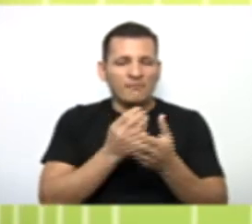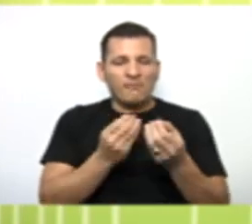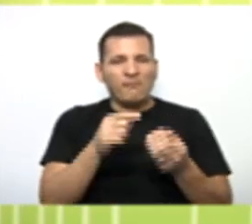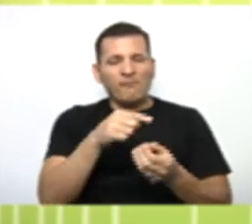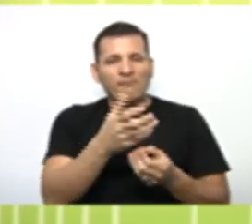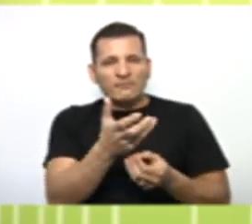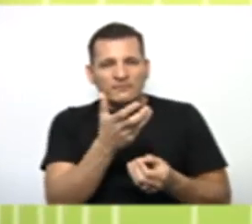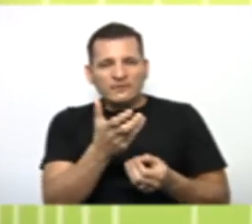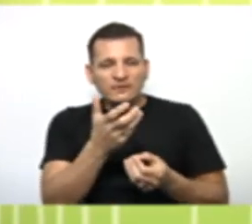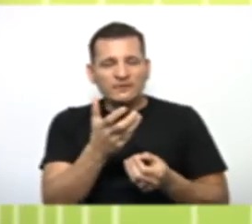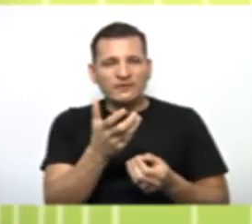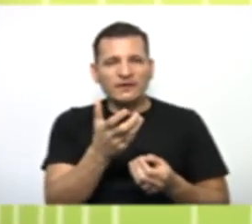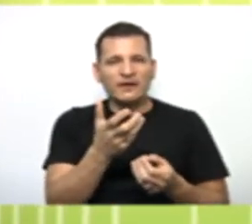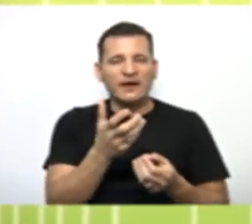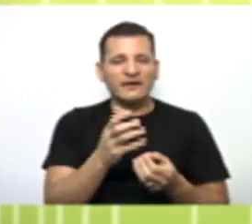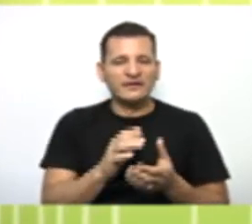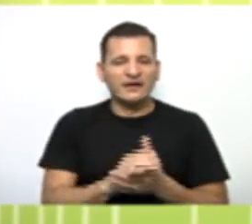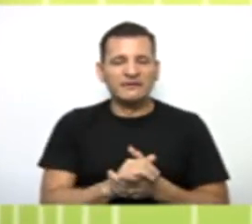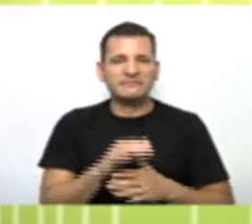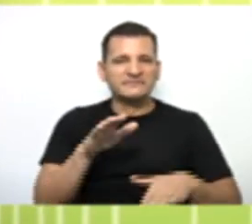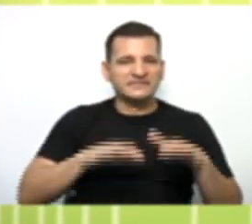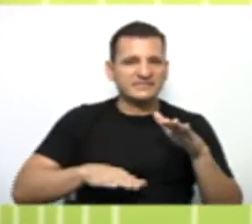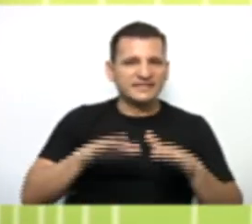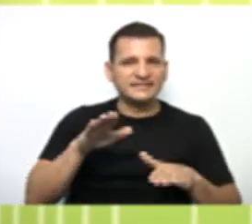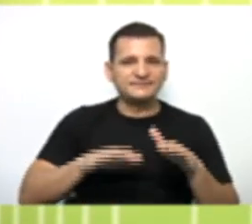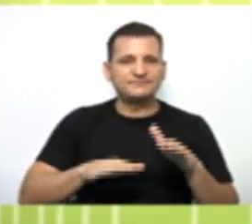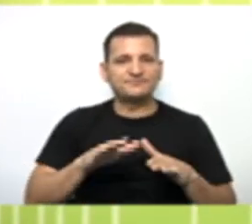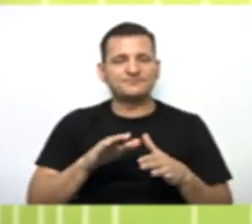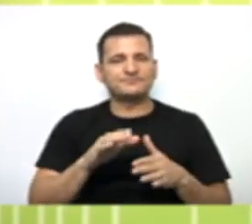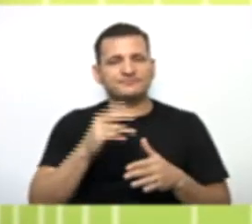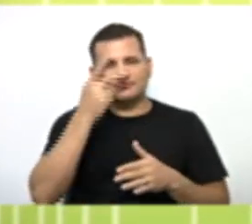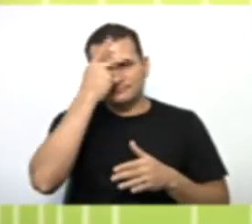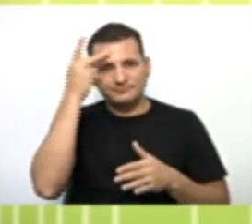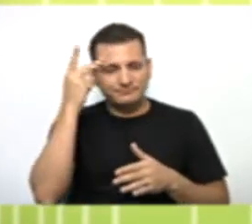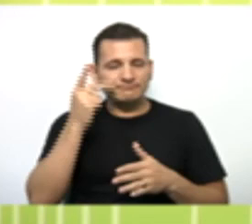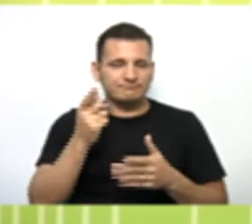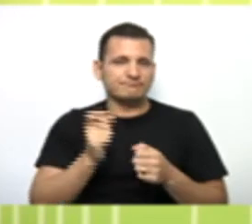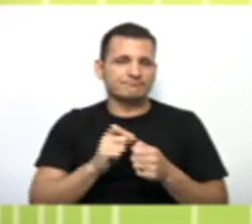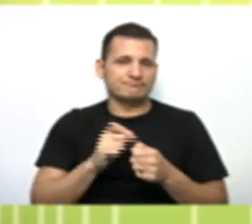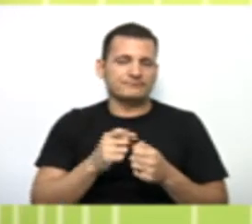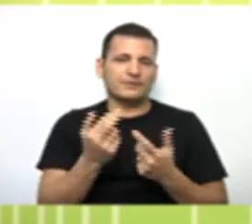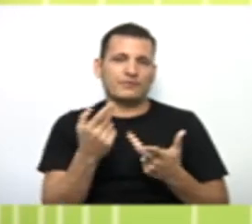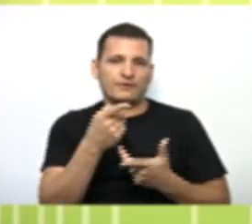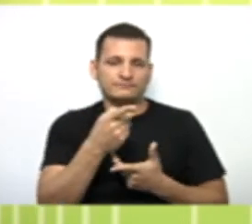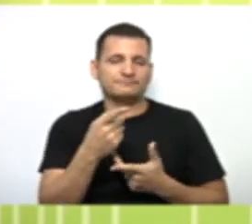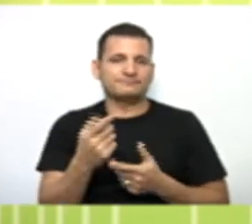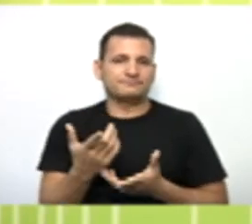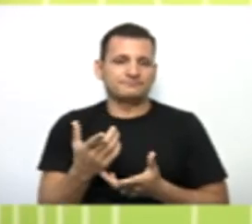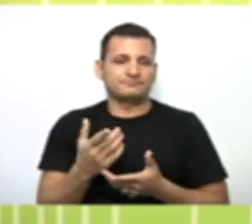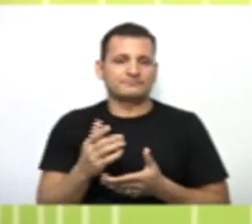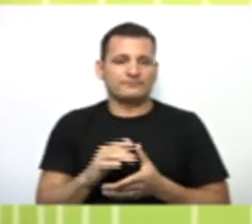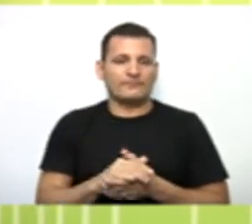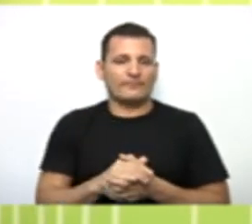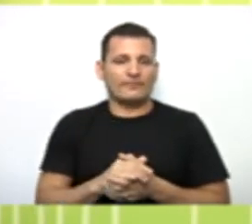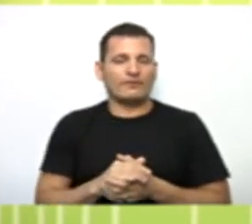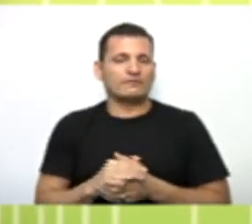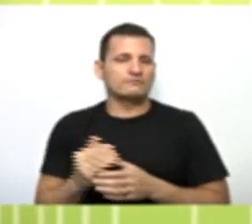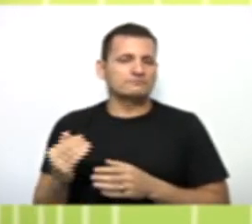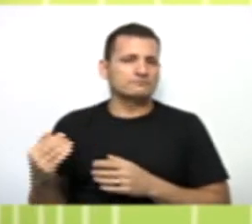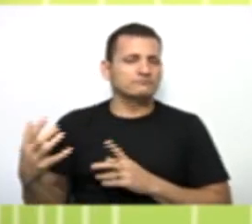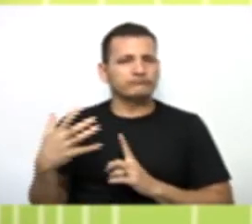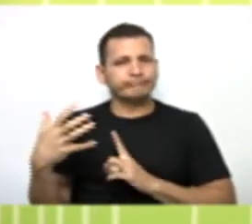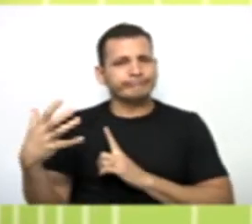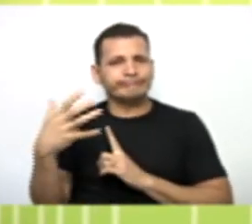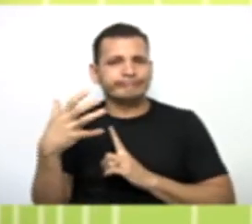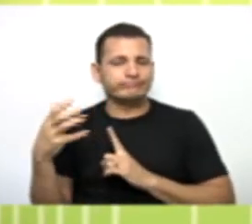nós respondamos, não é isso? E às vezes tem pessoas que fazem isso com a gente, levam a gente de uma forma, levam de um jeito que a